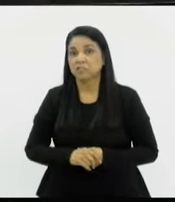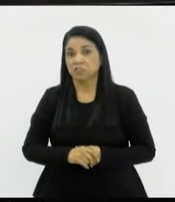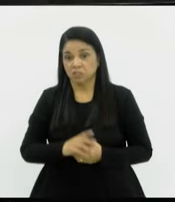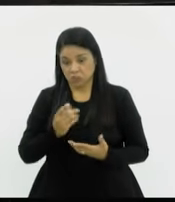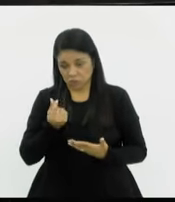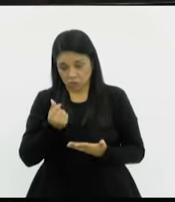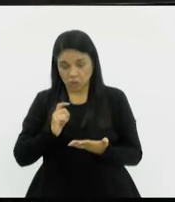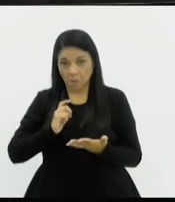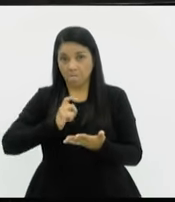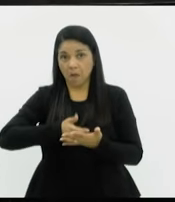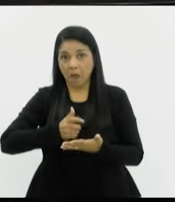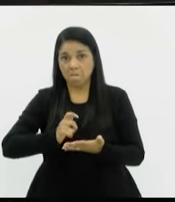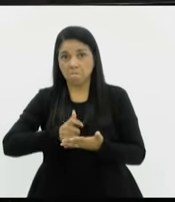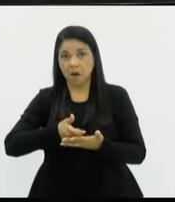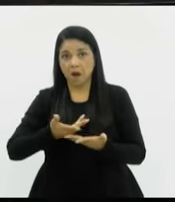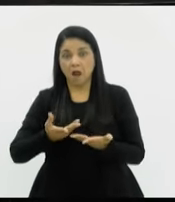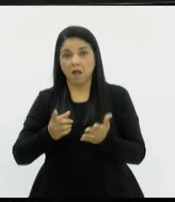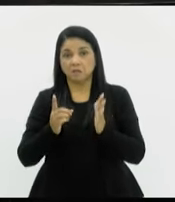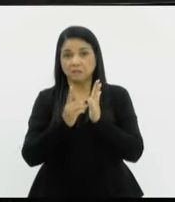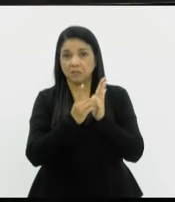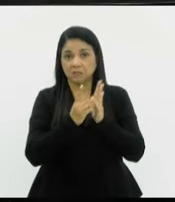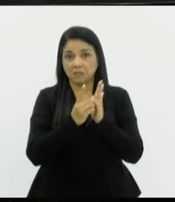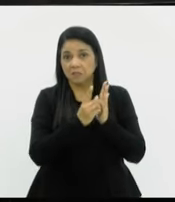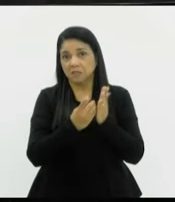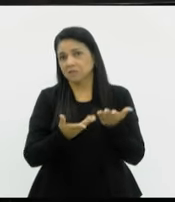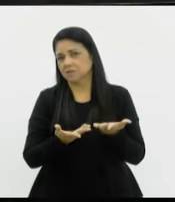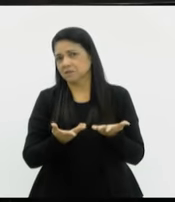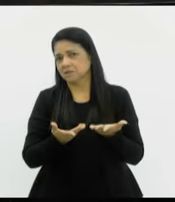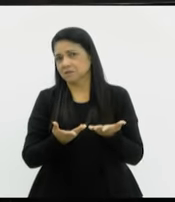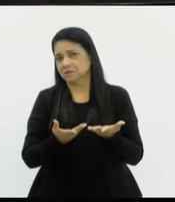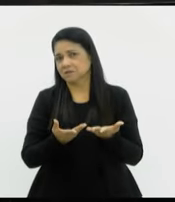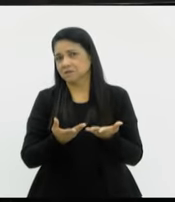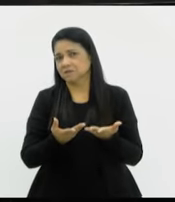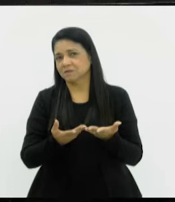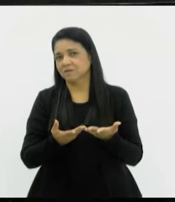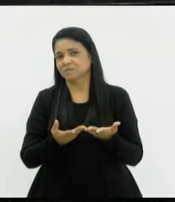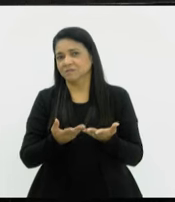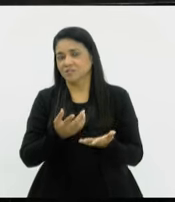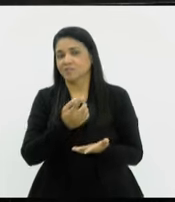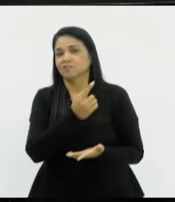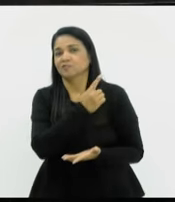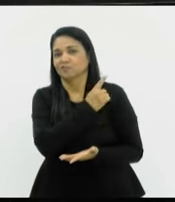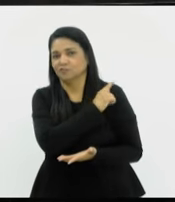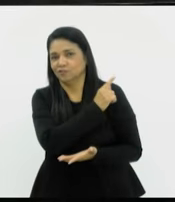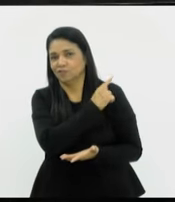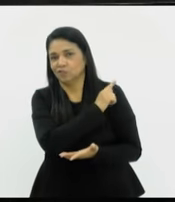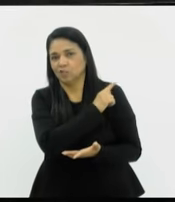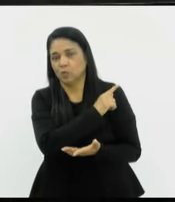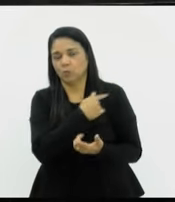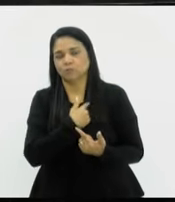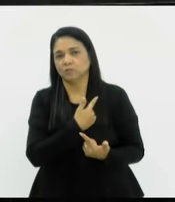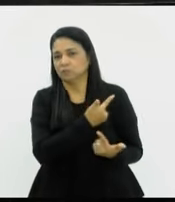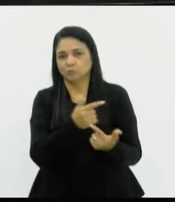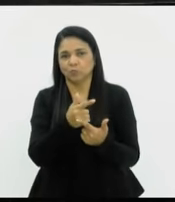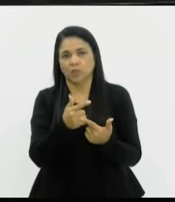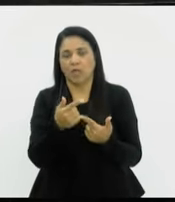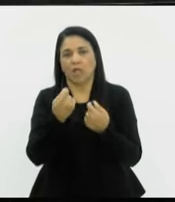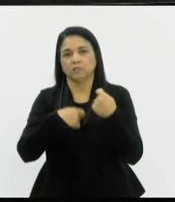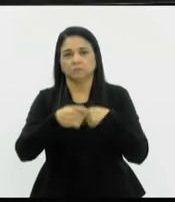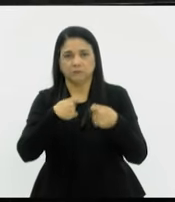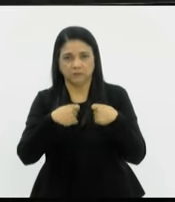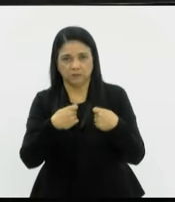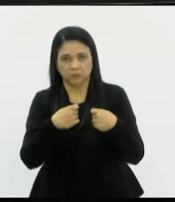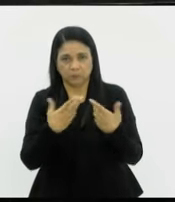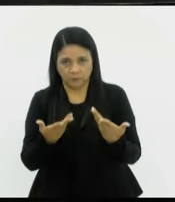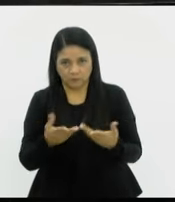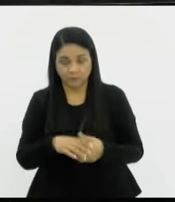para sustentar o Detran e a sua gestão incompetente. E